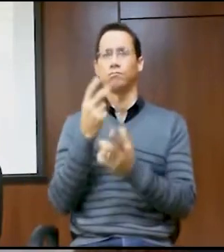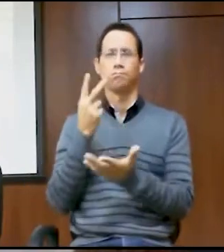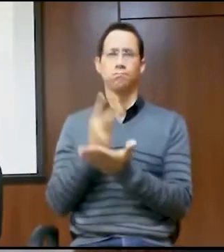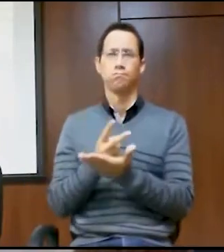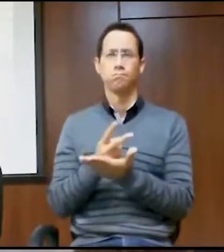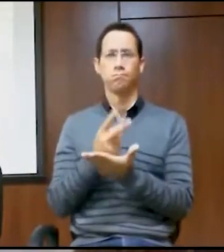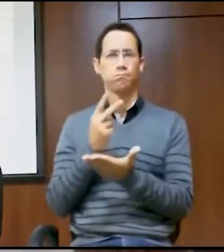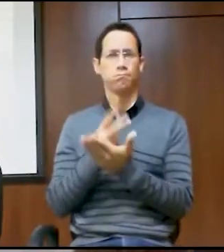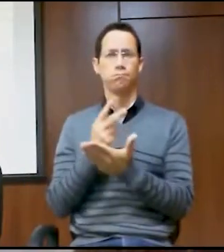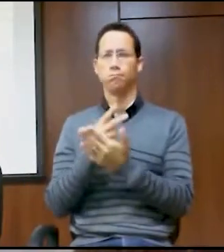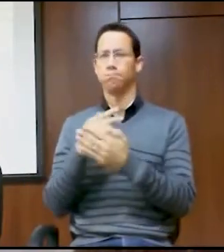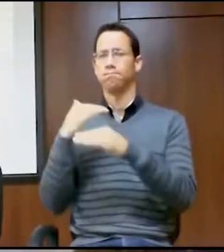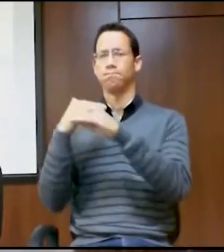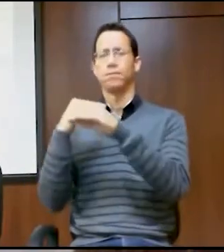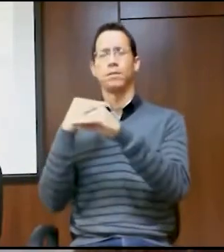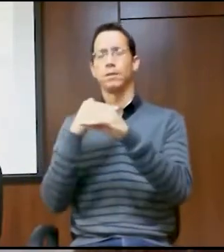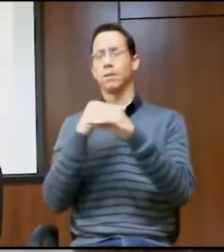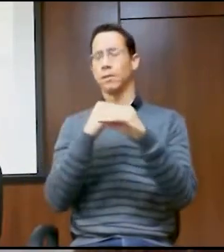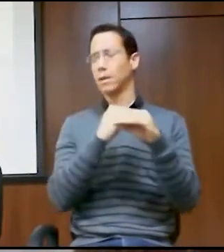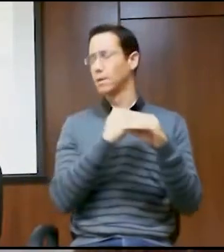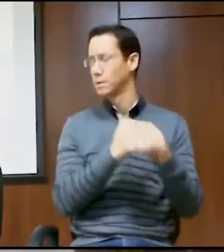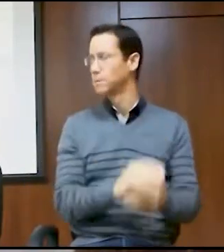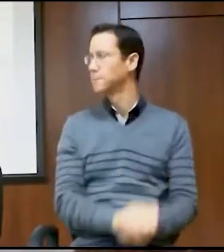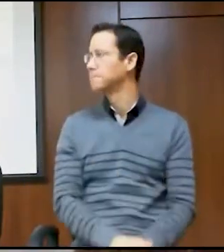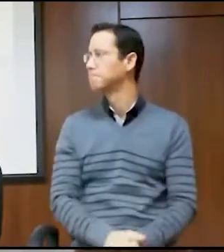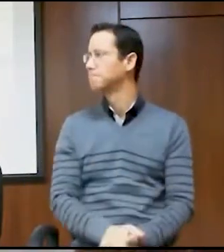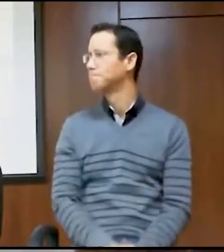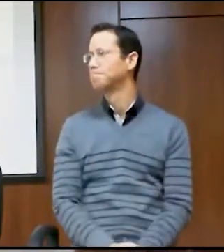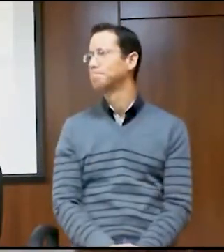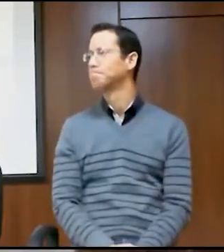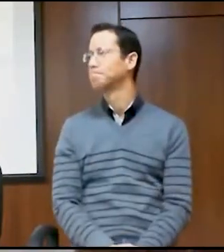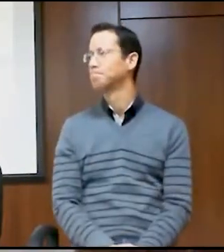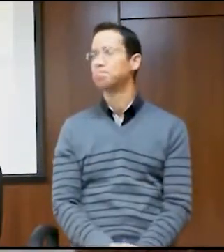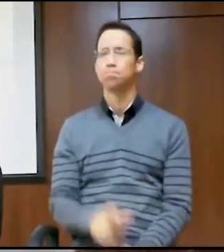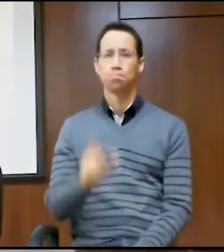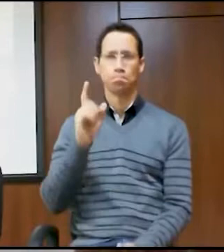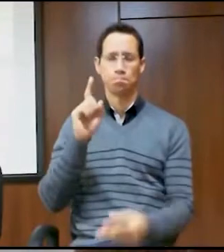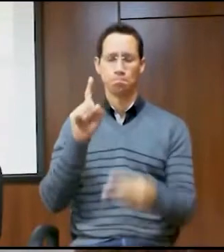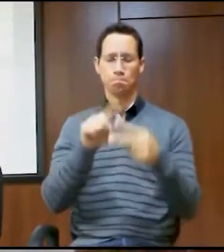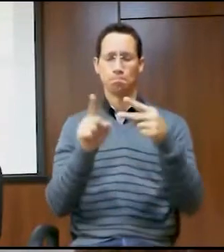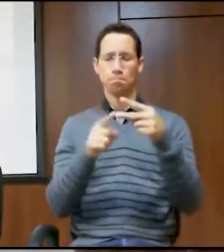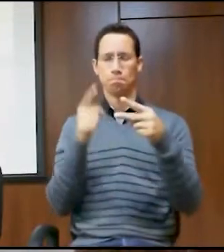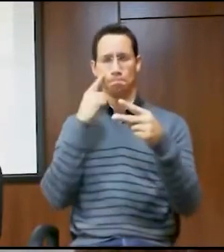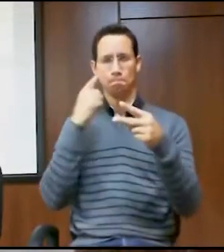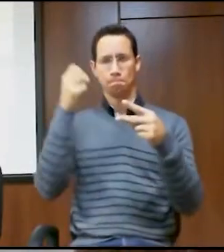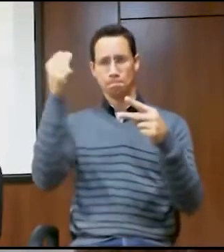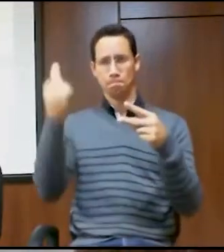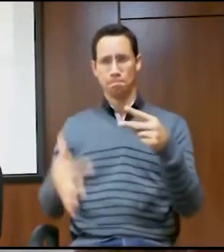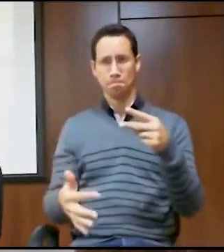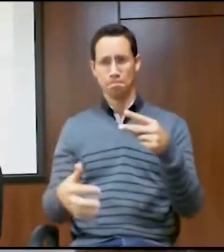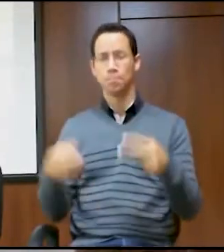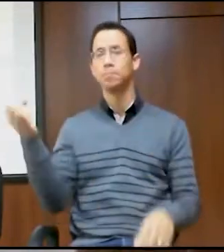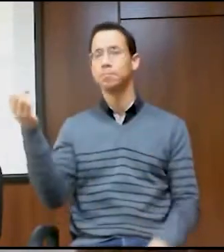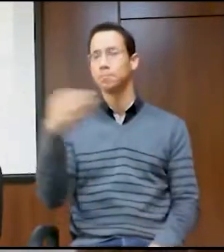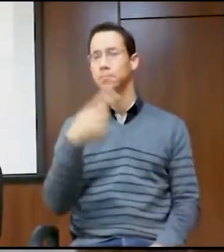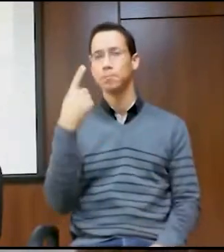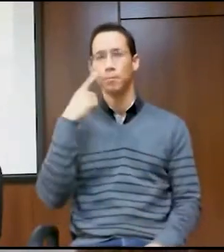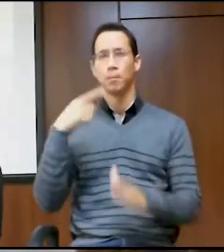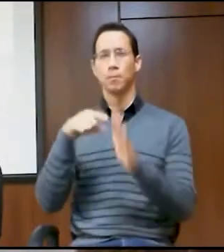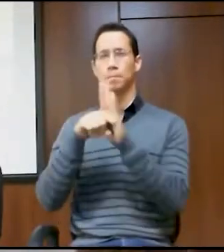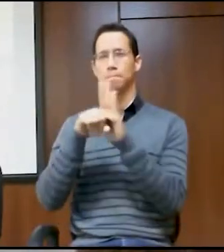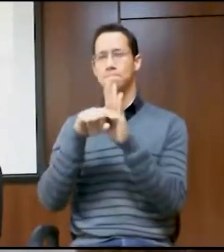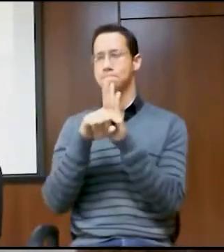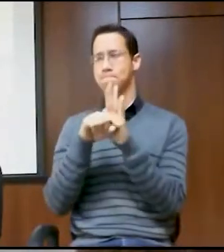nos mesmos patamares. E aí eu queria trazer para vocês duas questões, né? Saiu recentemente uma